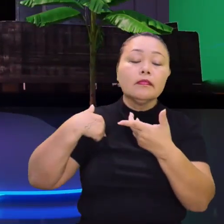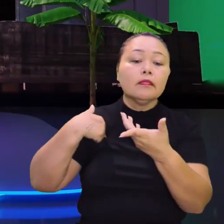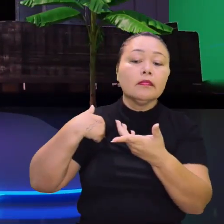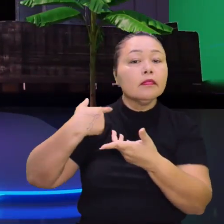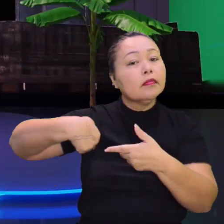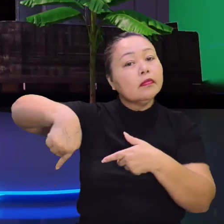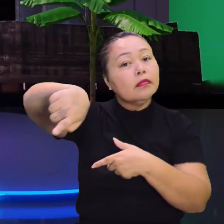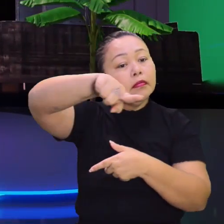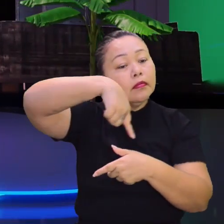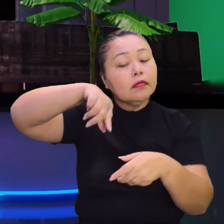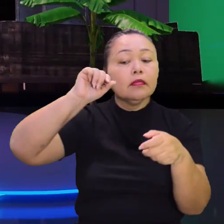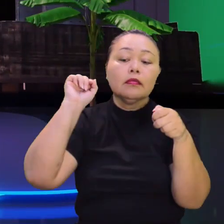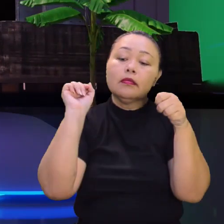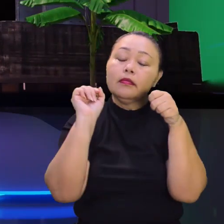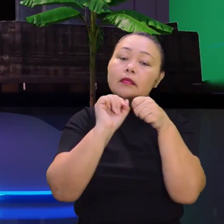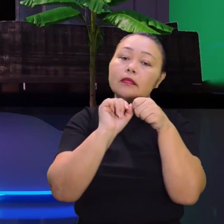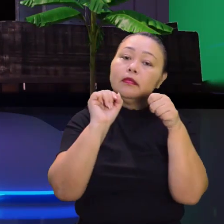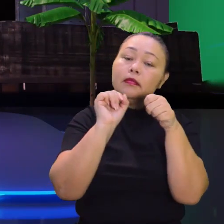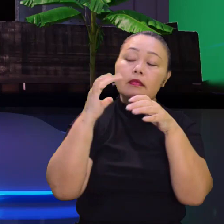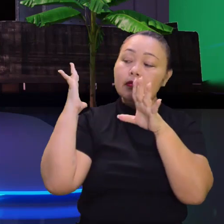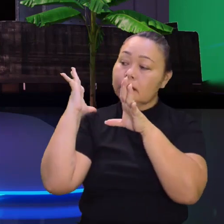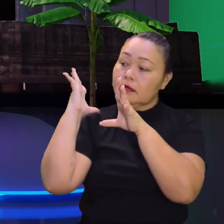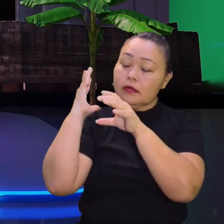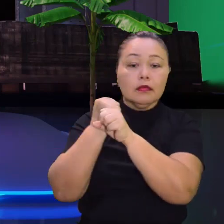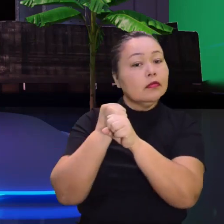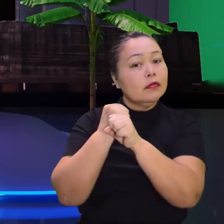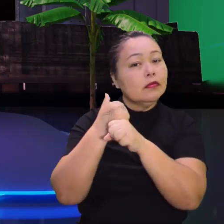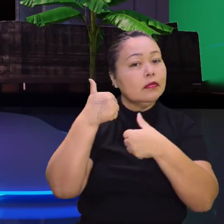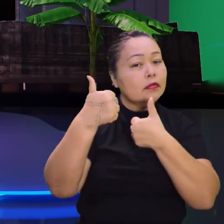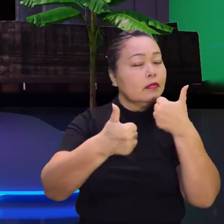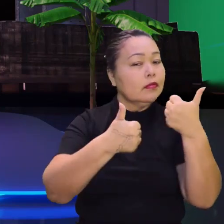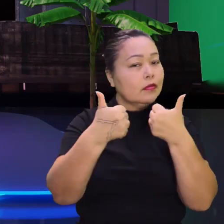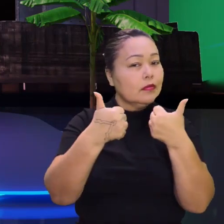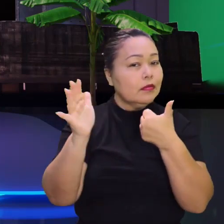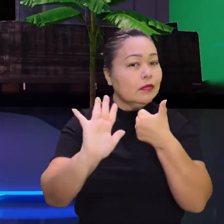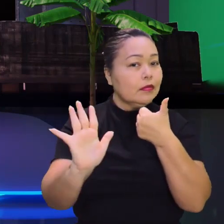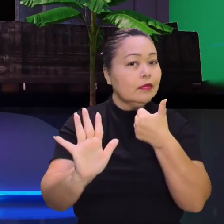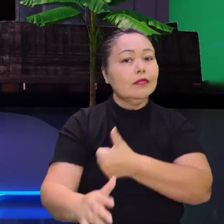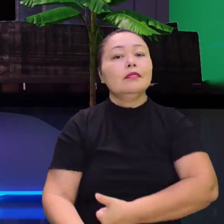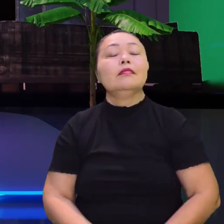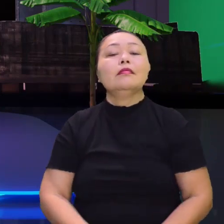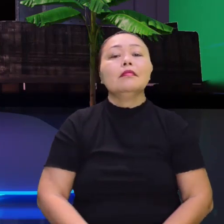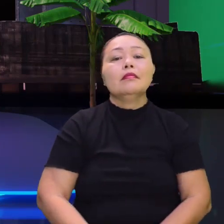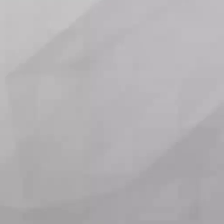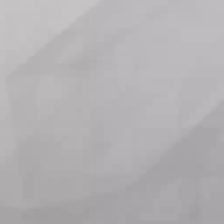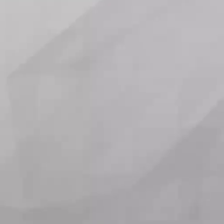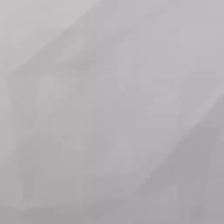com vocês aí para fazer a revisão. Valeu, galera. Tchau. Tchau.